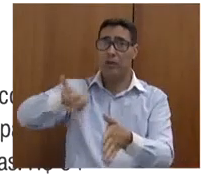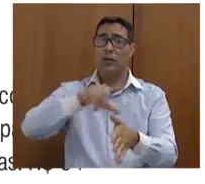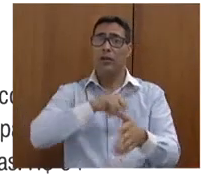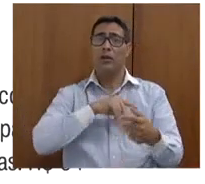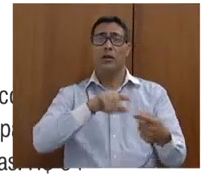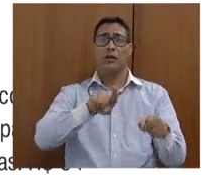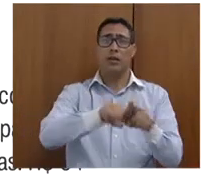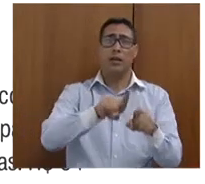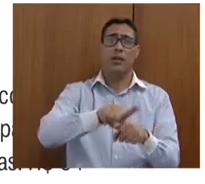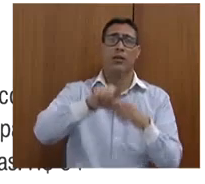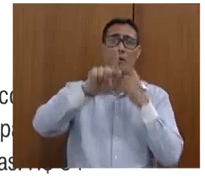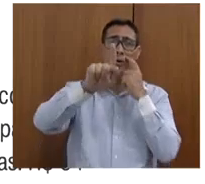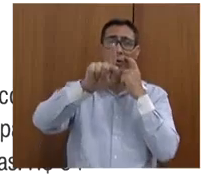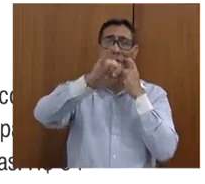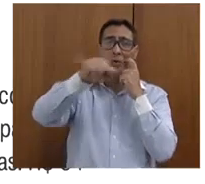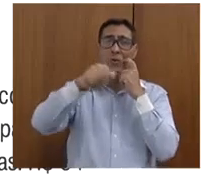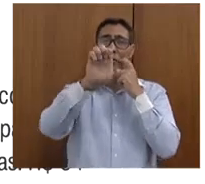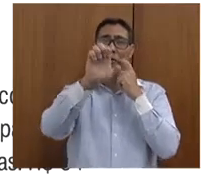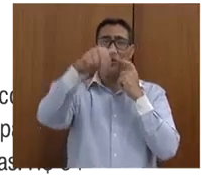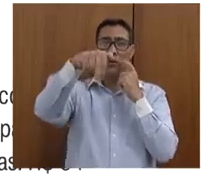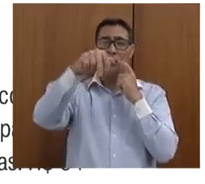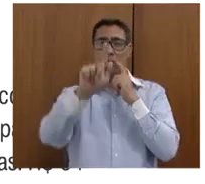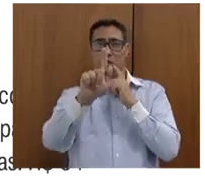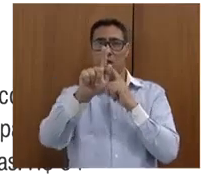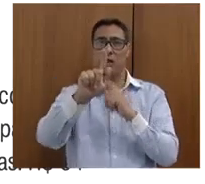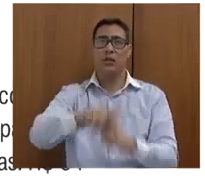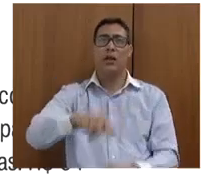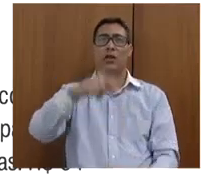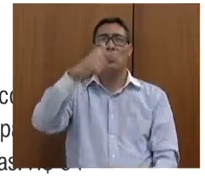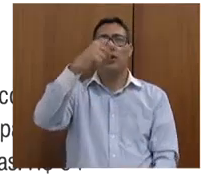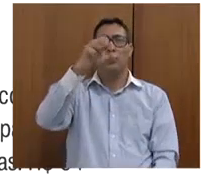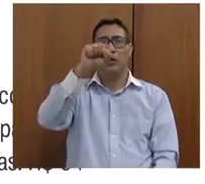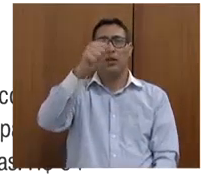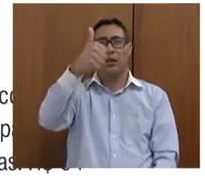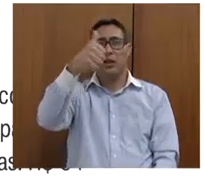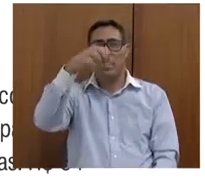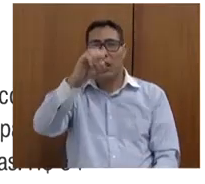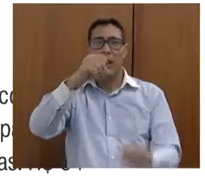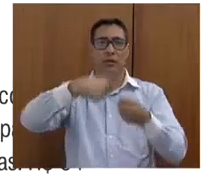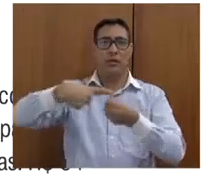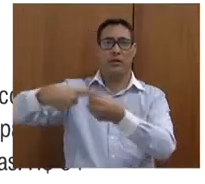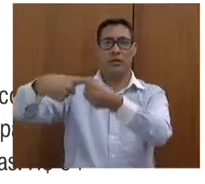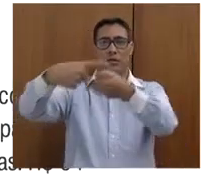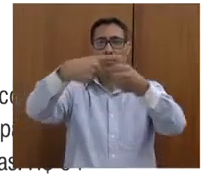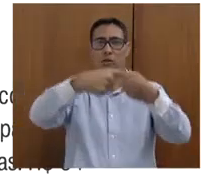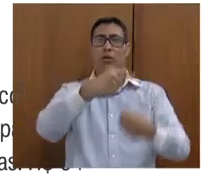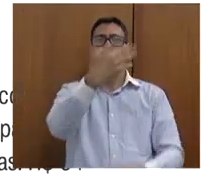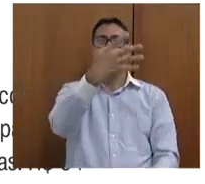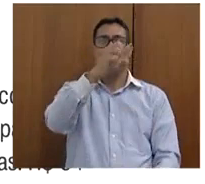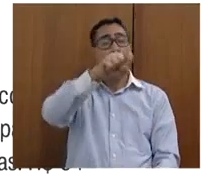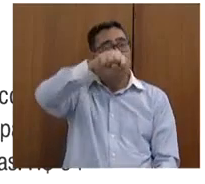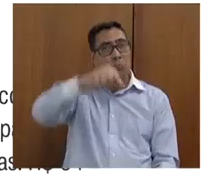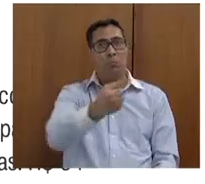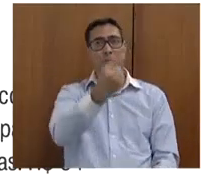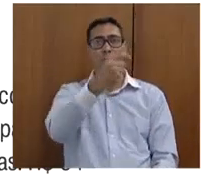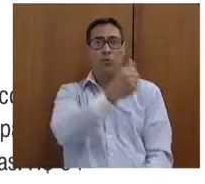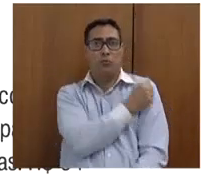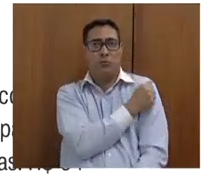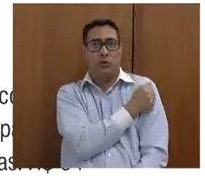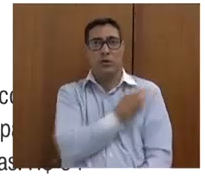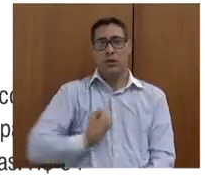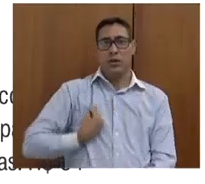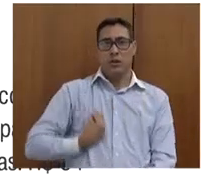gente que tá sendo feito tá sendo feito 810 Municípios 400 e 48 mil jovens participando